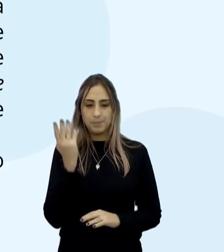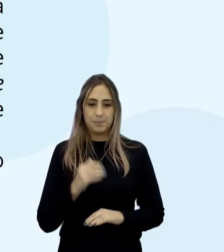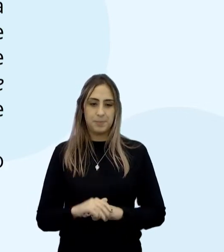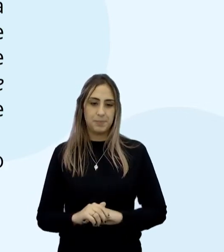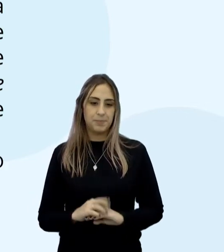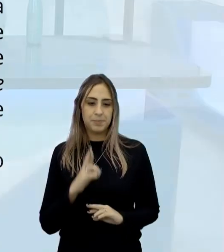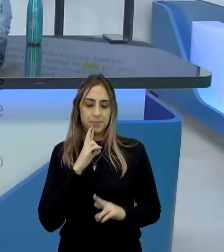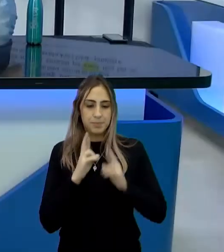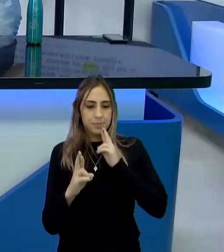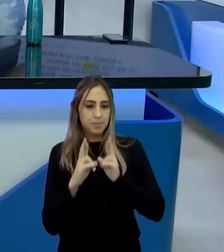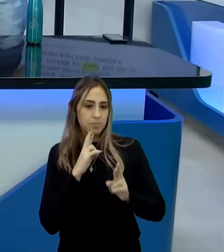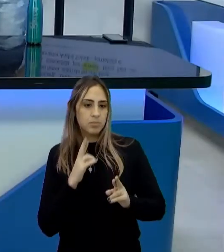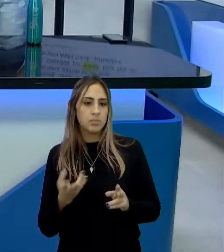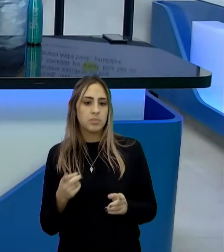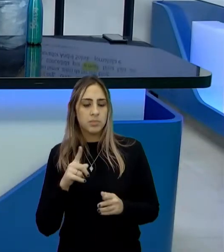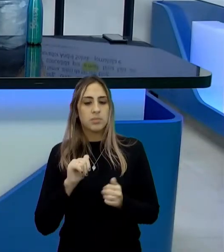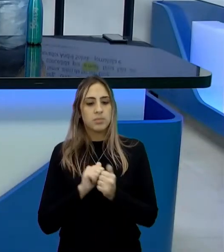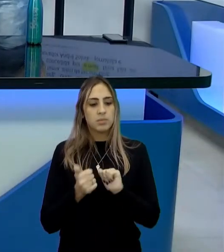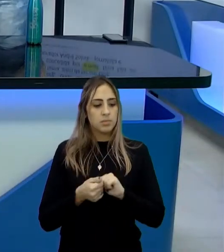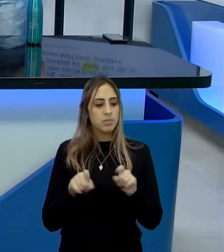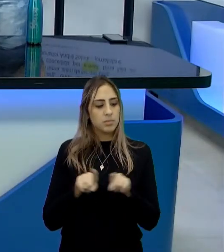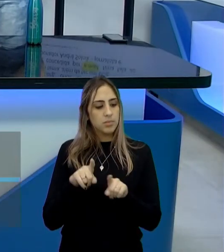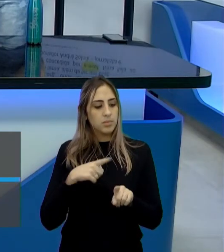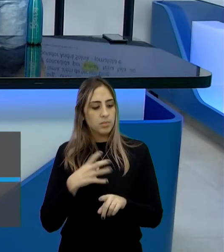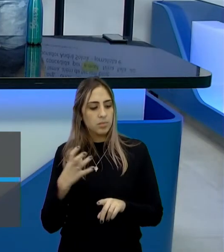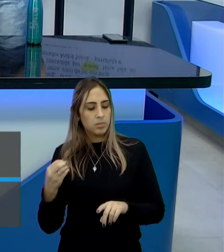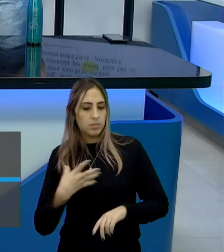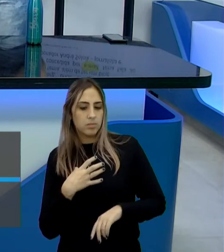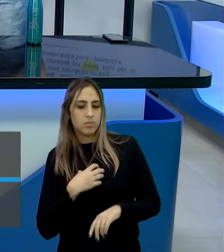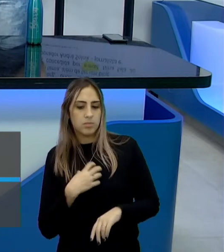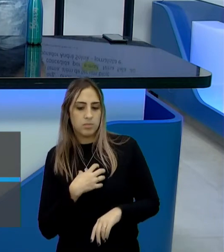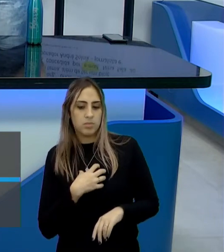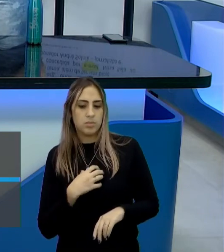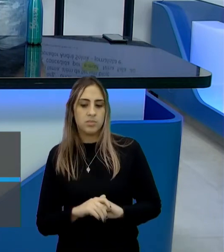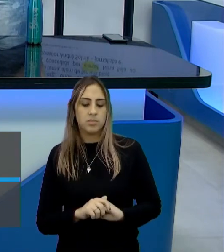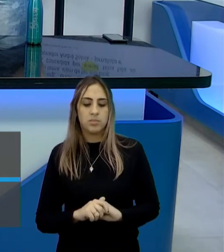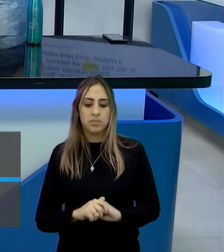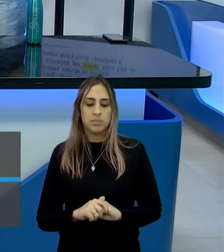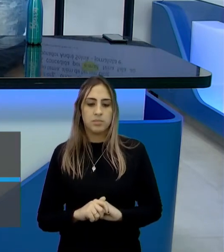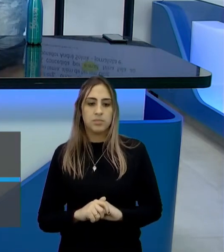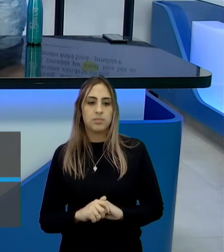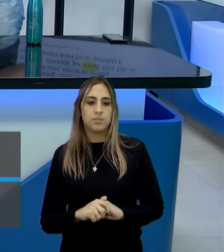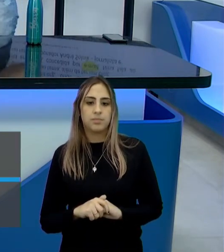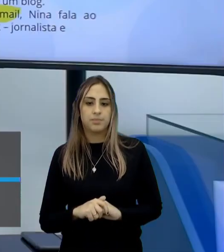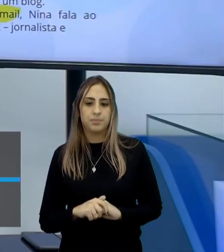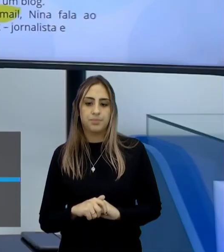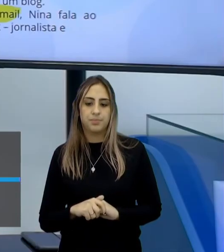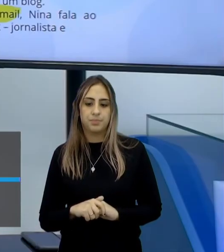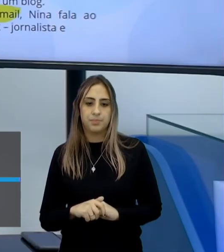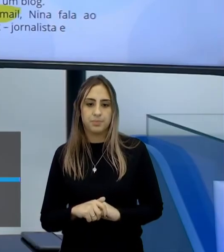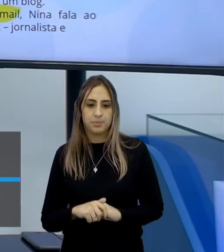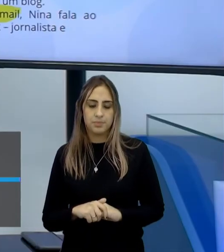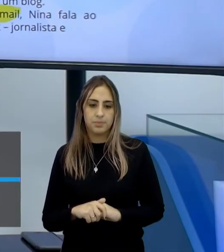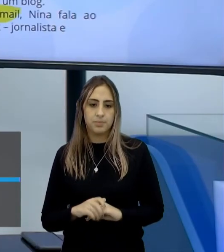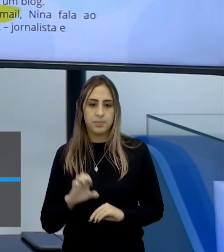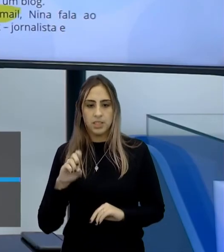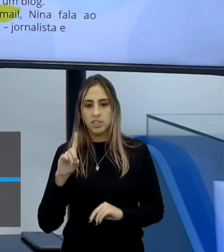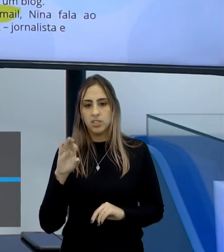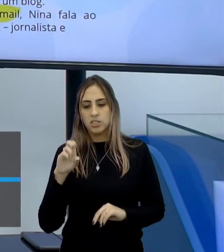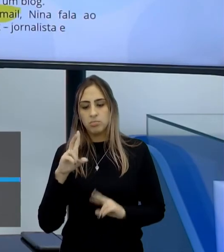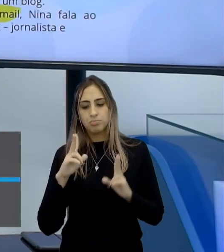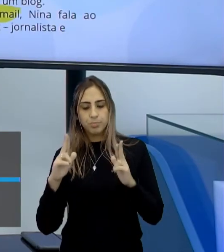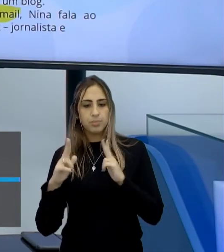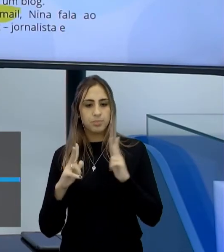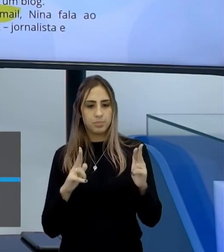né? resposta, isso. Nessa adaptação também há uma edição, né? Isso é a palavra, edição, isso mesmo. Uma edição. Ou